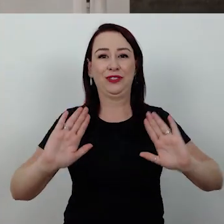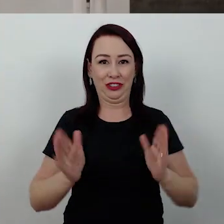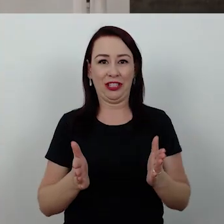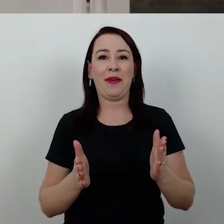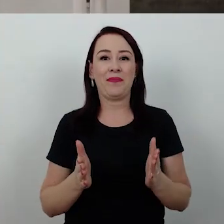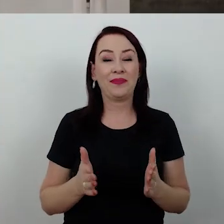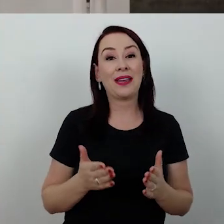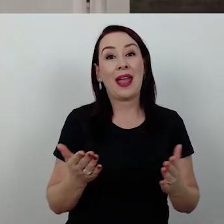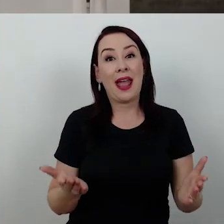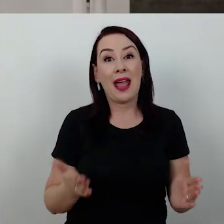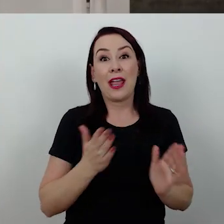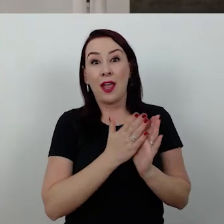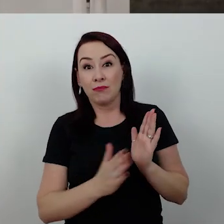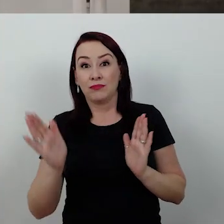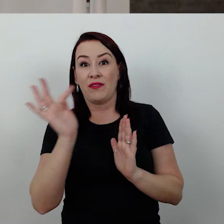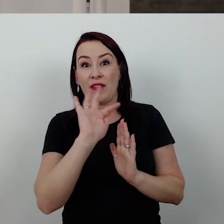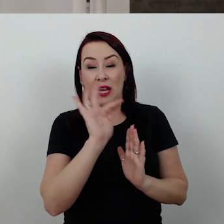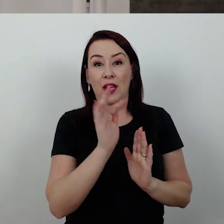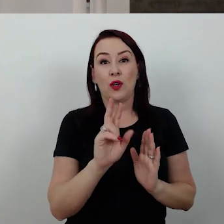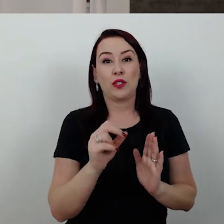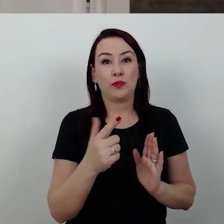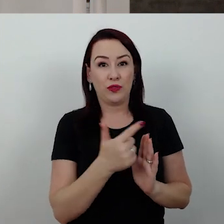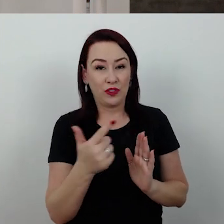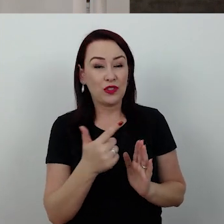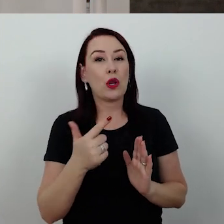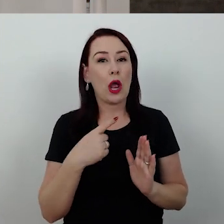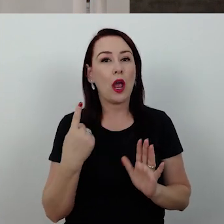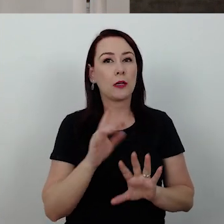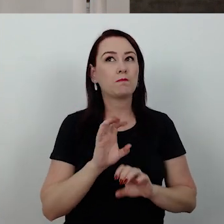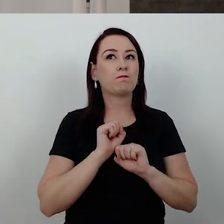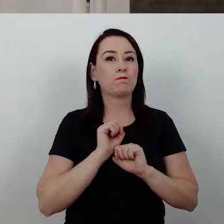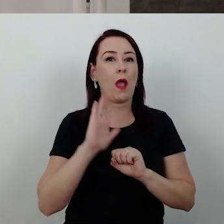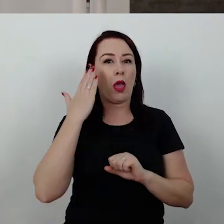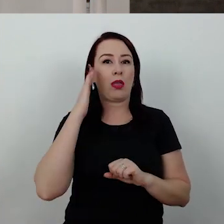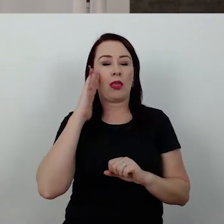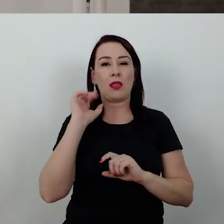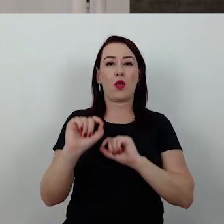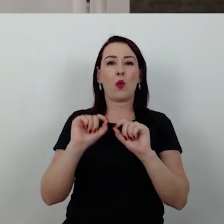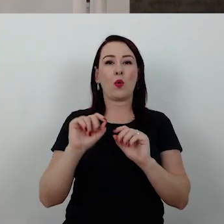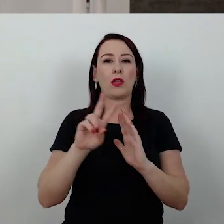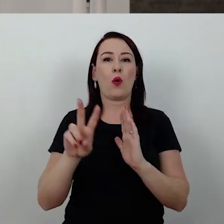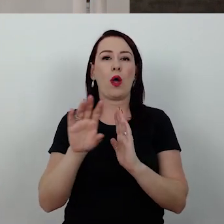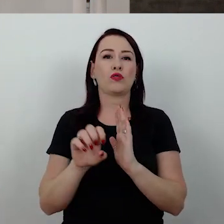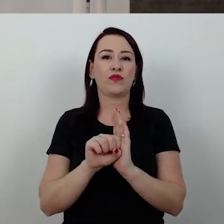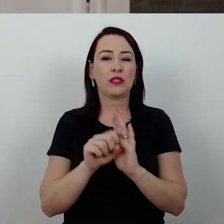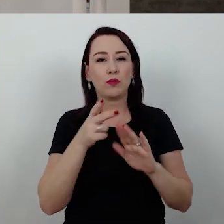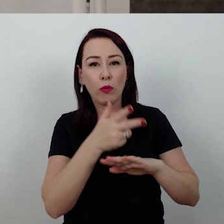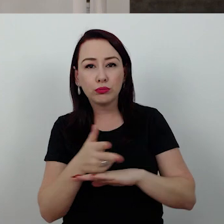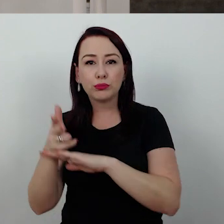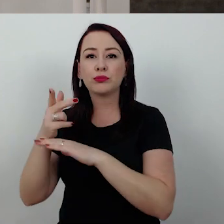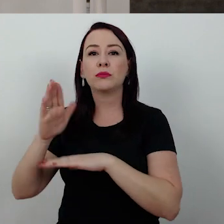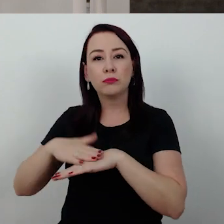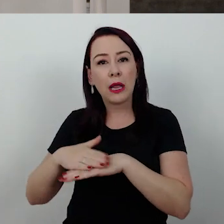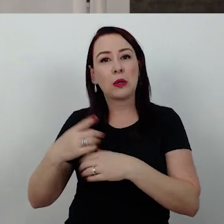carro na rua, vamos dizer assim. E aí a gente já começa a entender o panorama desse audiovisual que está sendo produzido em